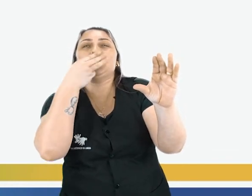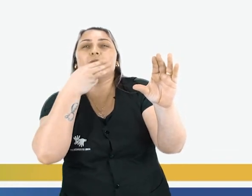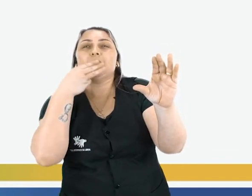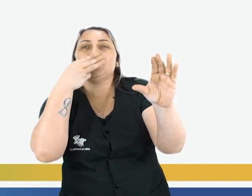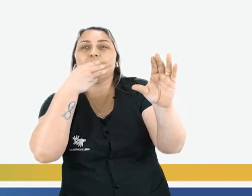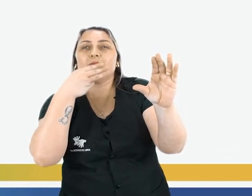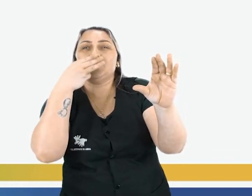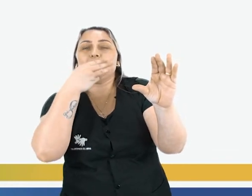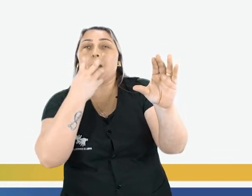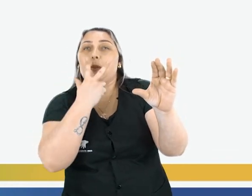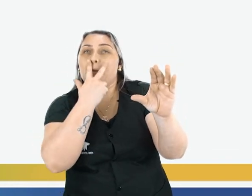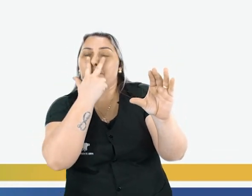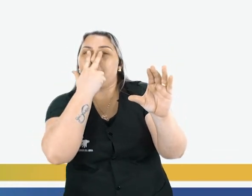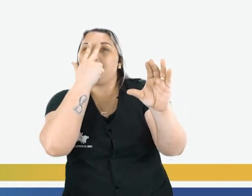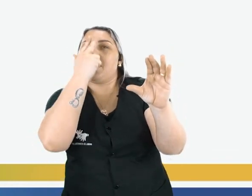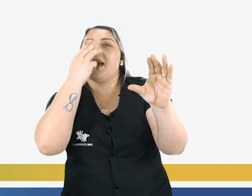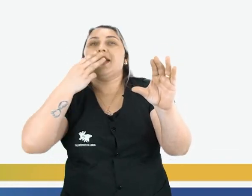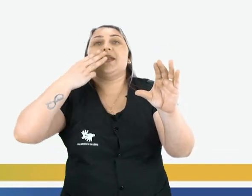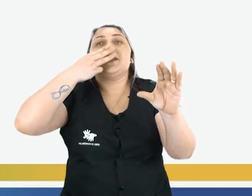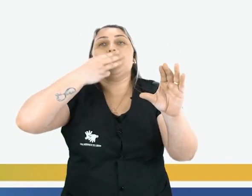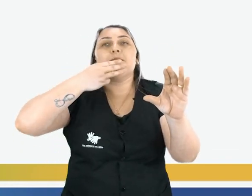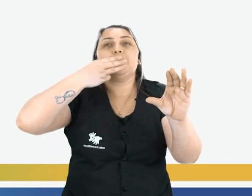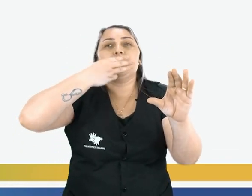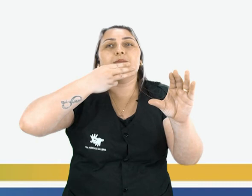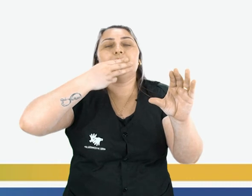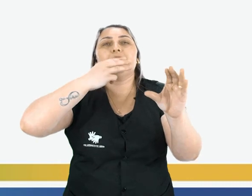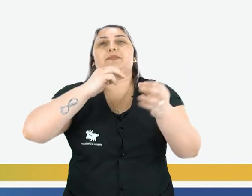docinhas, pareciam mel.